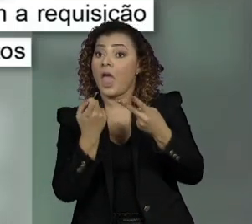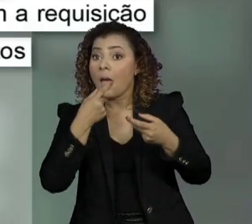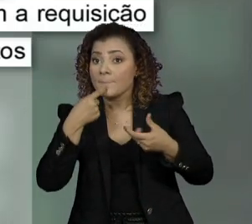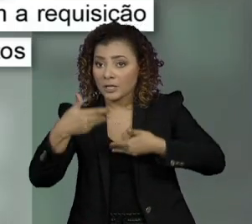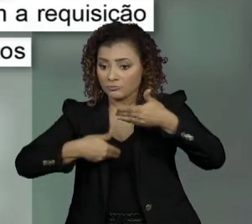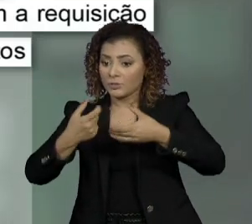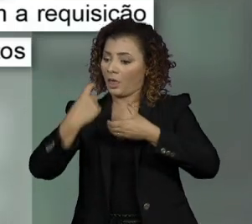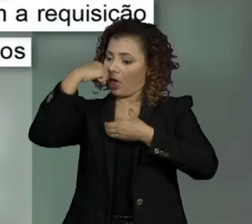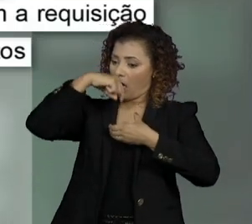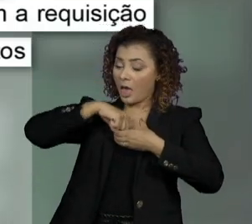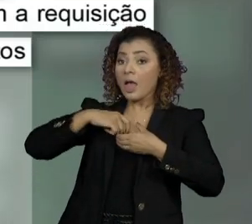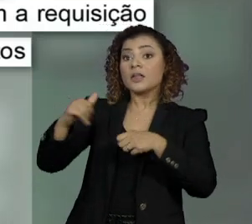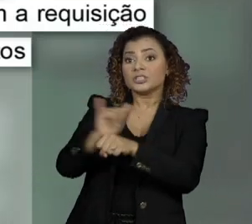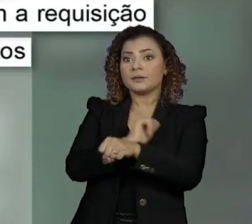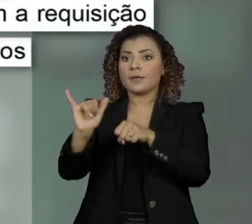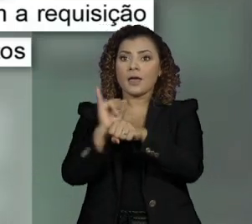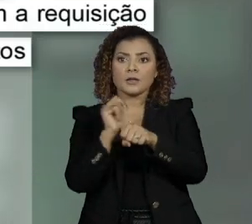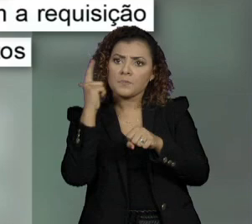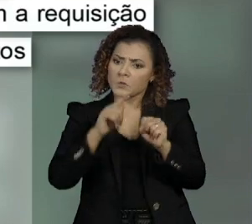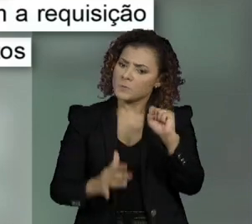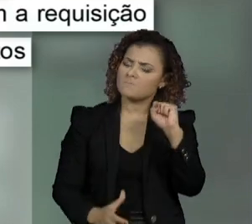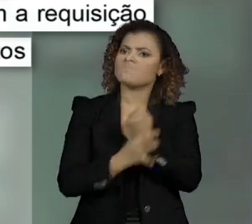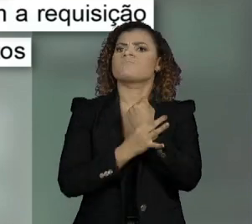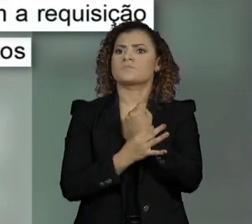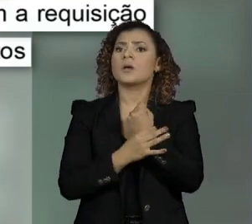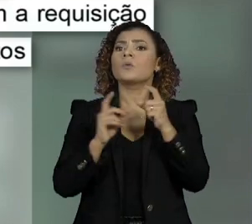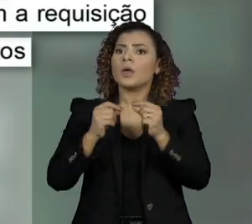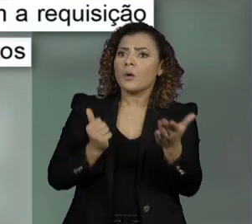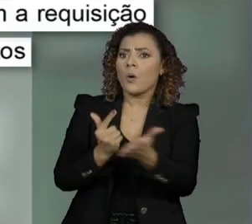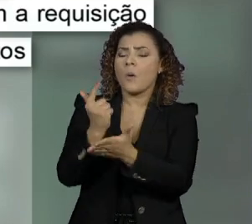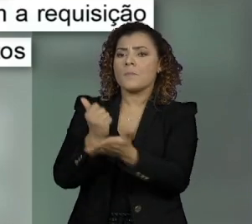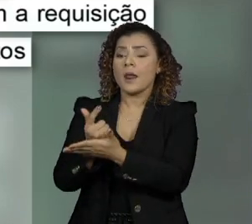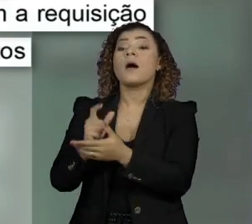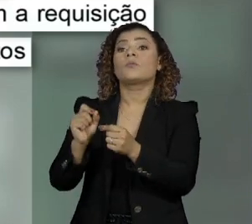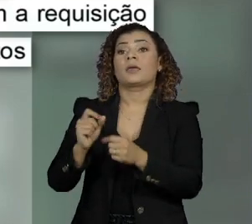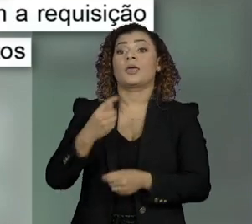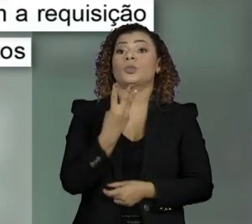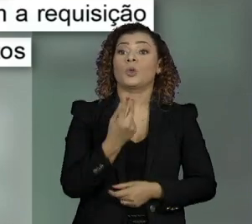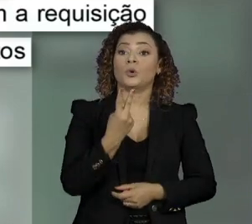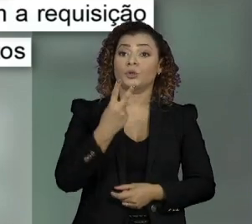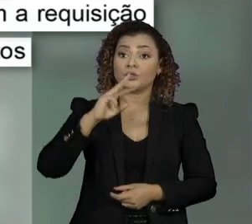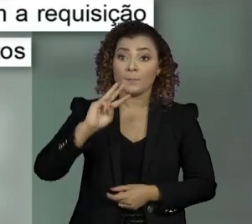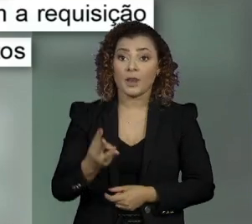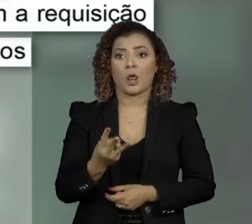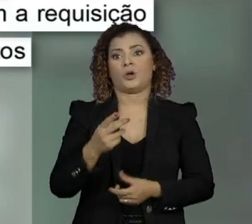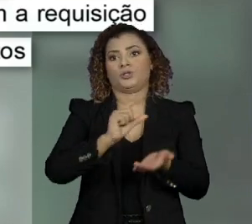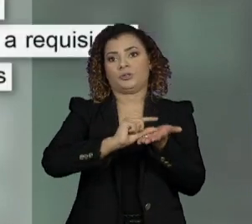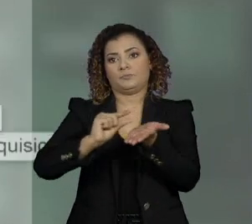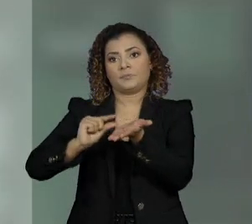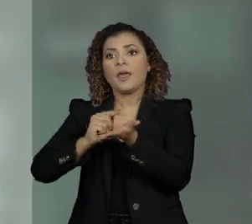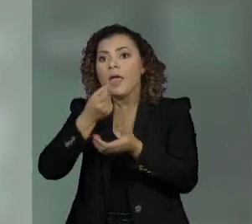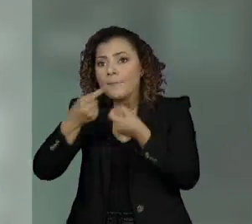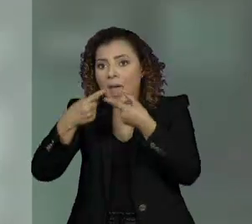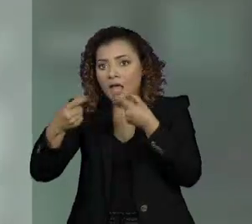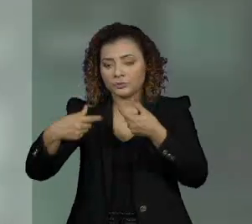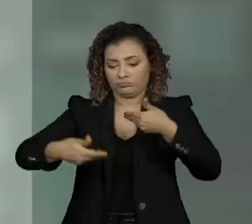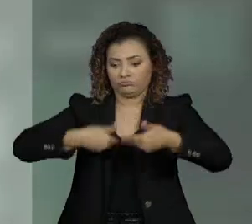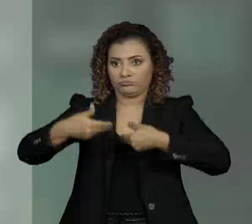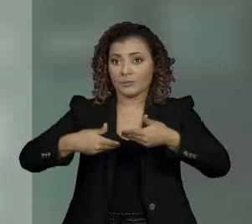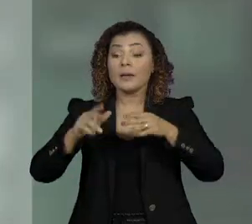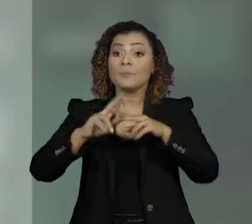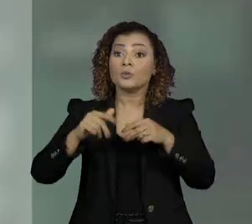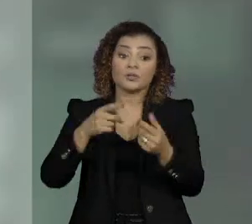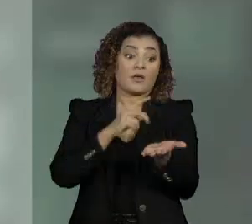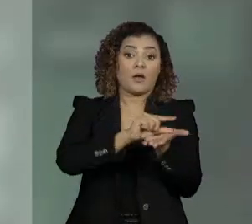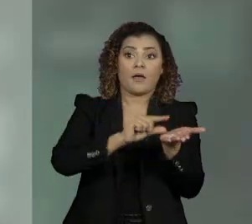está coordenando estratégias que garantiram a requisição administrativa de mais de 2 milhões de medicamentos. Sobre a oferta de vacina